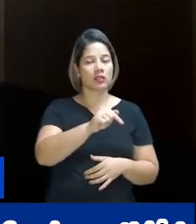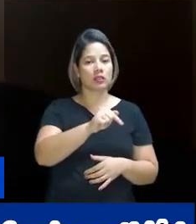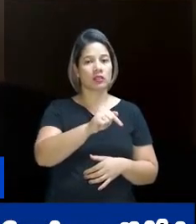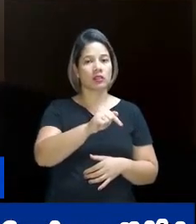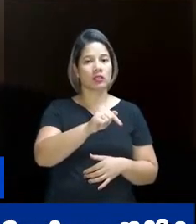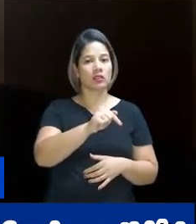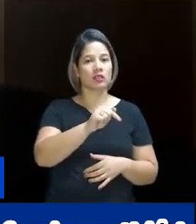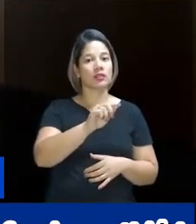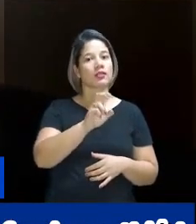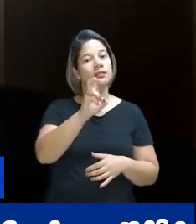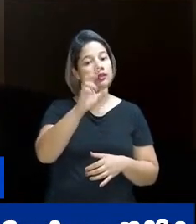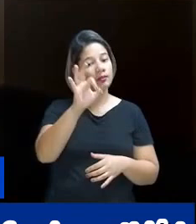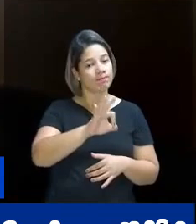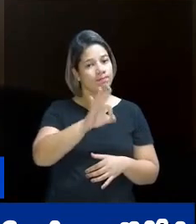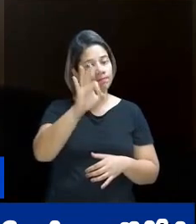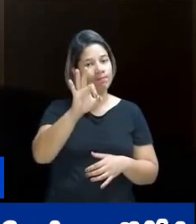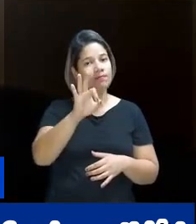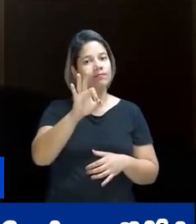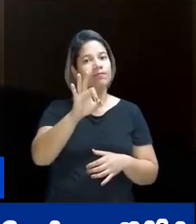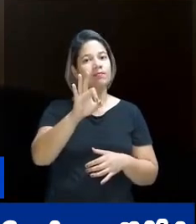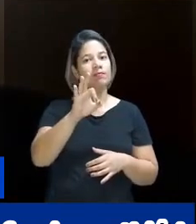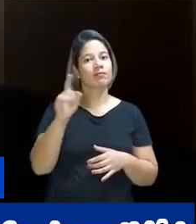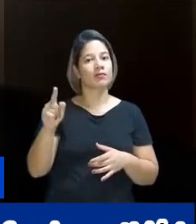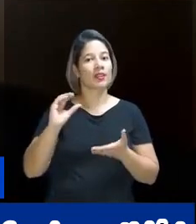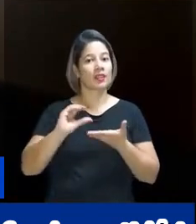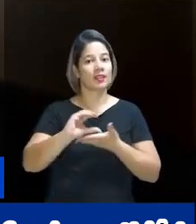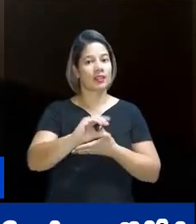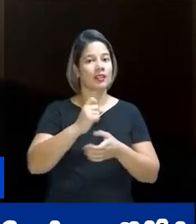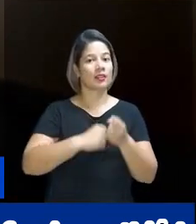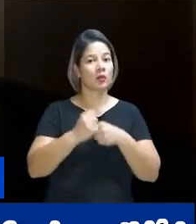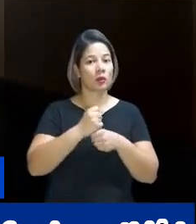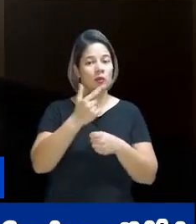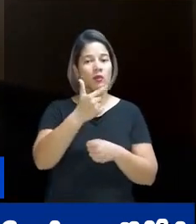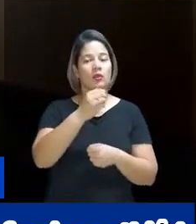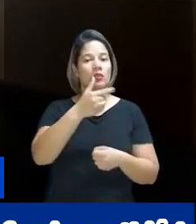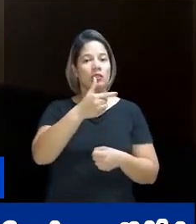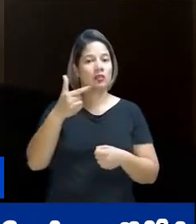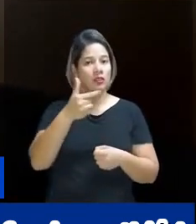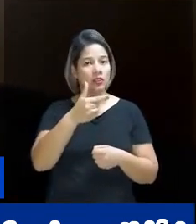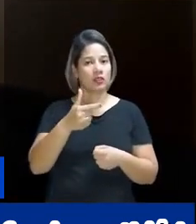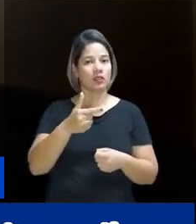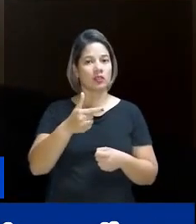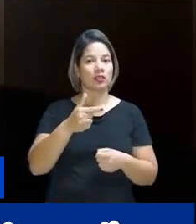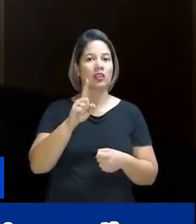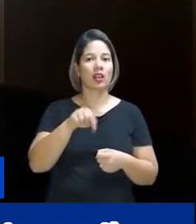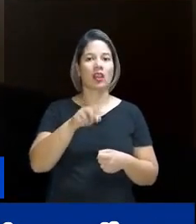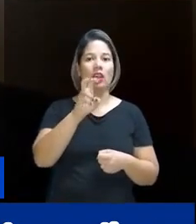R$ 26.399,17, 5% do valor recebido do fundo partidário em 2022, que foi de